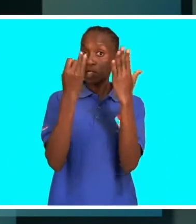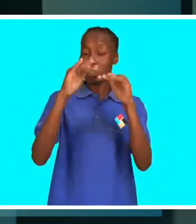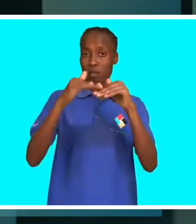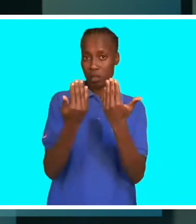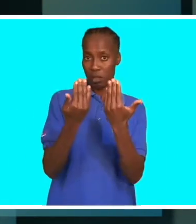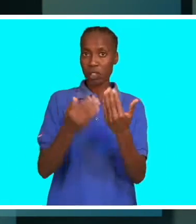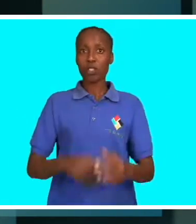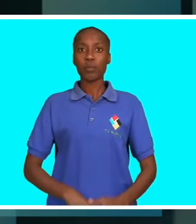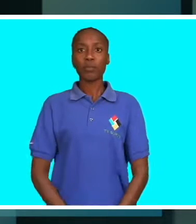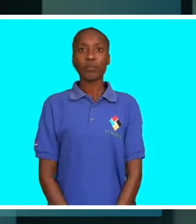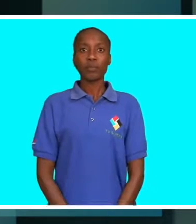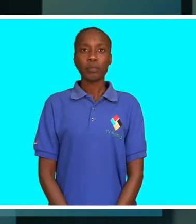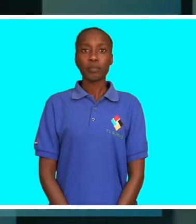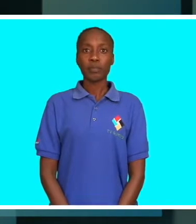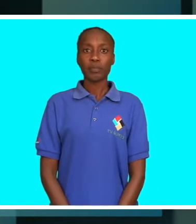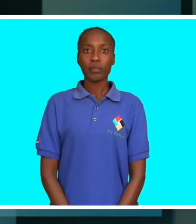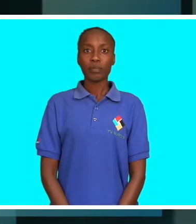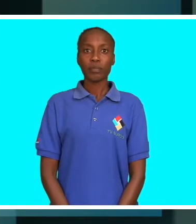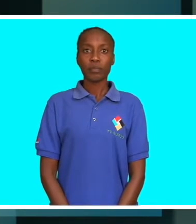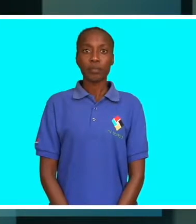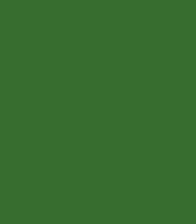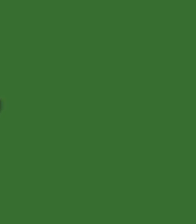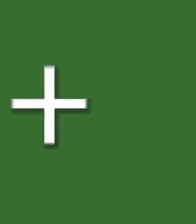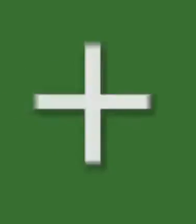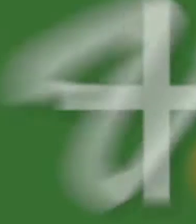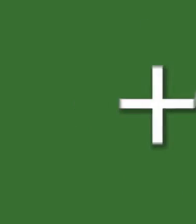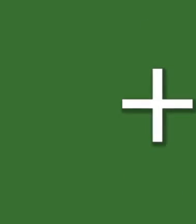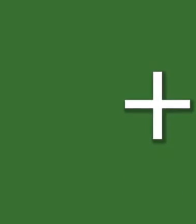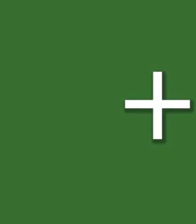é tudo. Até daqui a sete dias. Até lá.